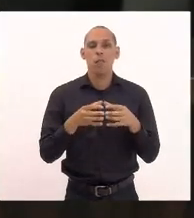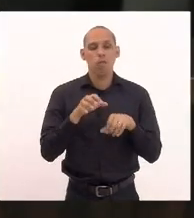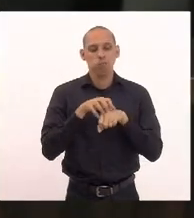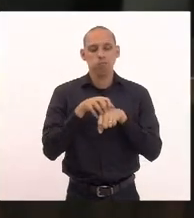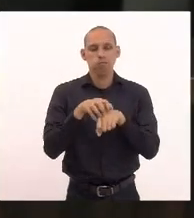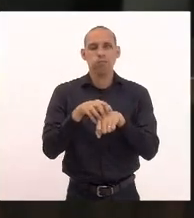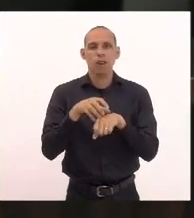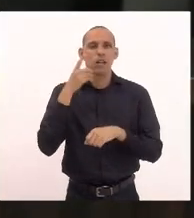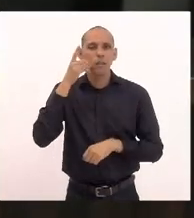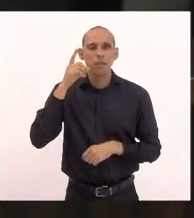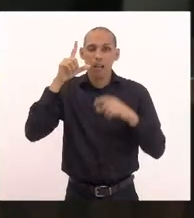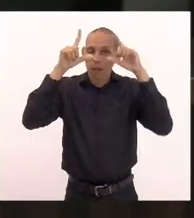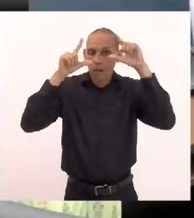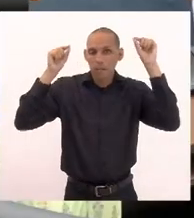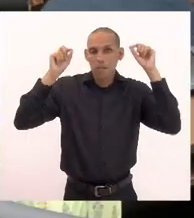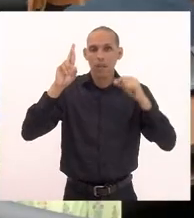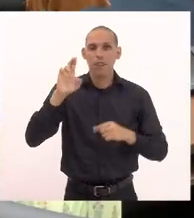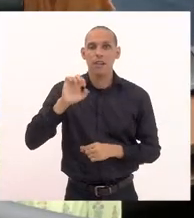Transportes, deputada enfermeira Rejane.